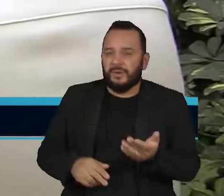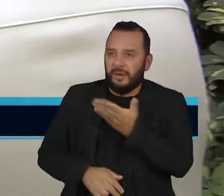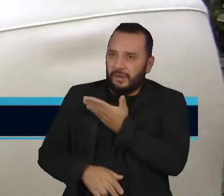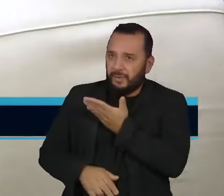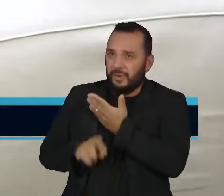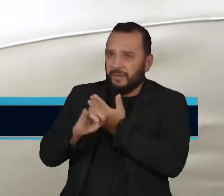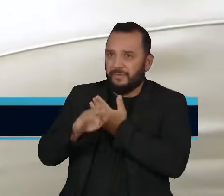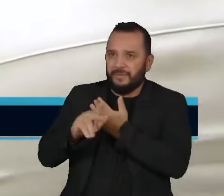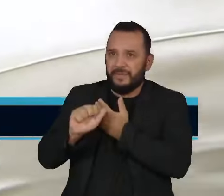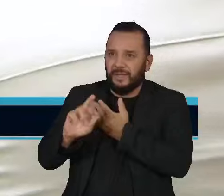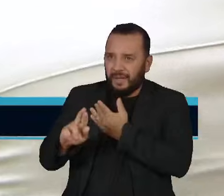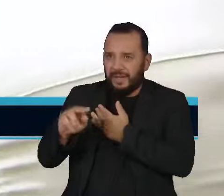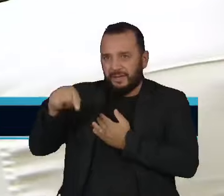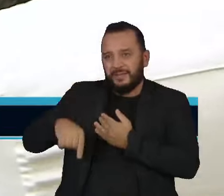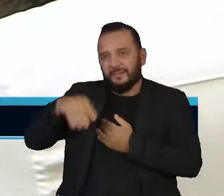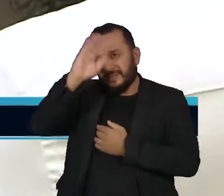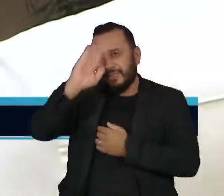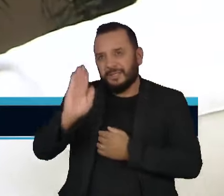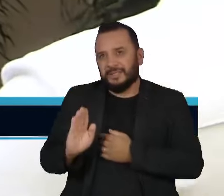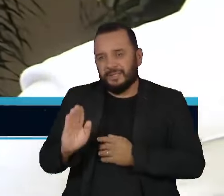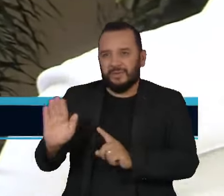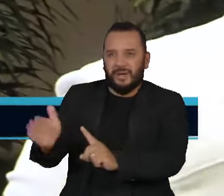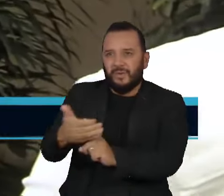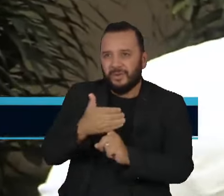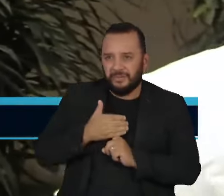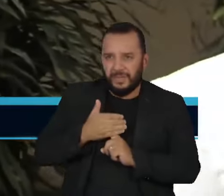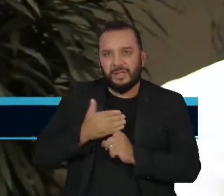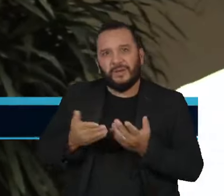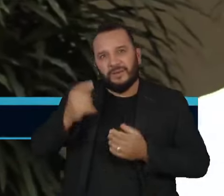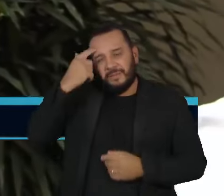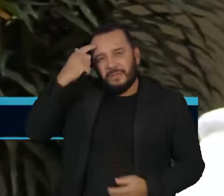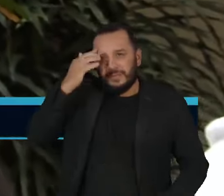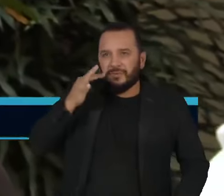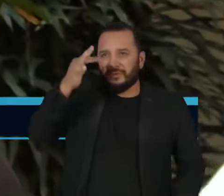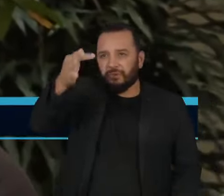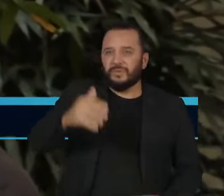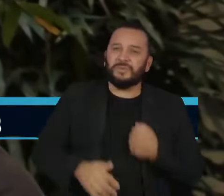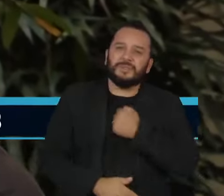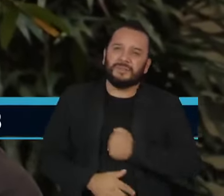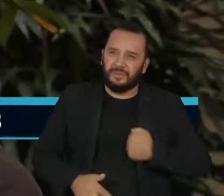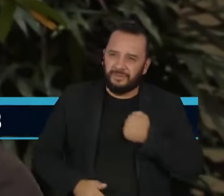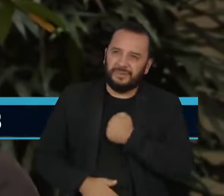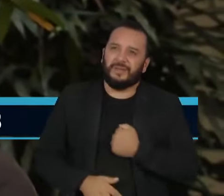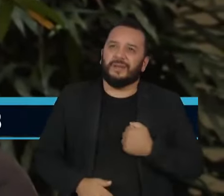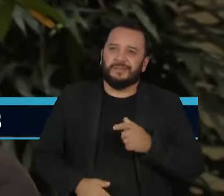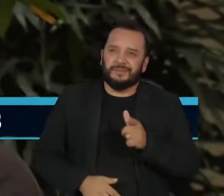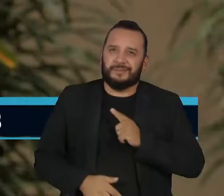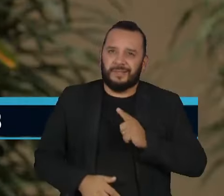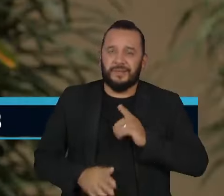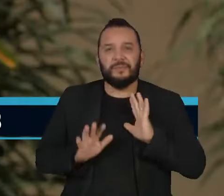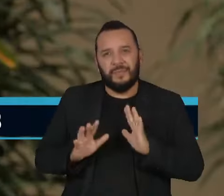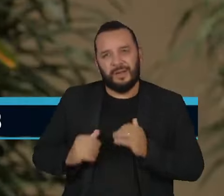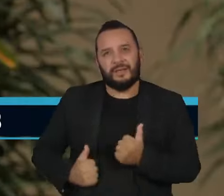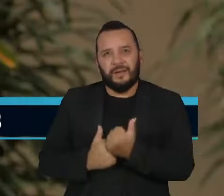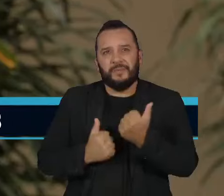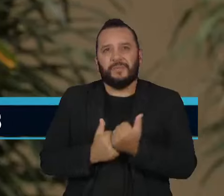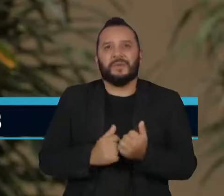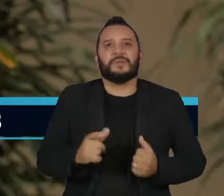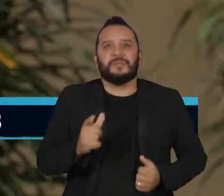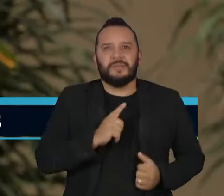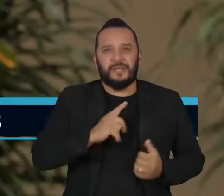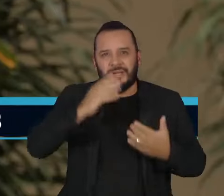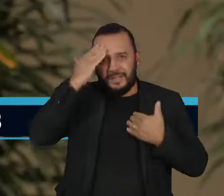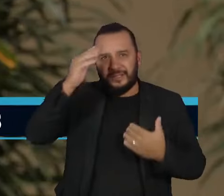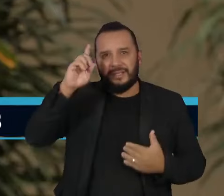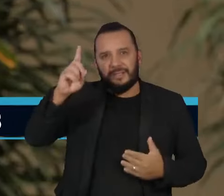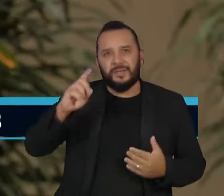Brasil encontrou acolhimento. Agora só olha para frente. A saudade aperta, mas tem onde se apoiar. Tudo melhor, né? Graças a Deus,